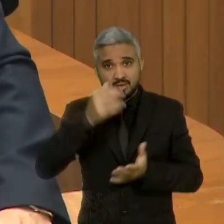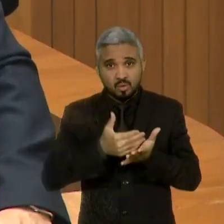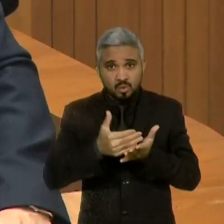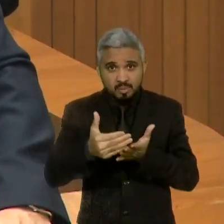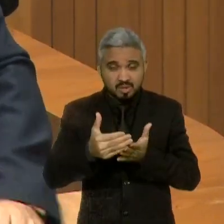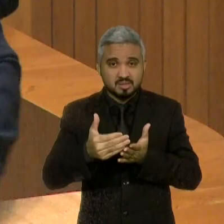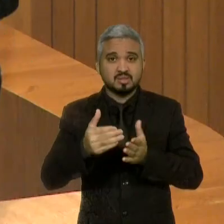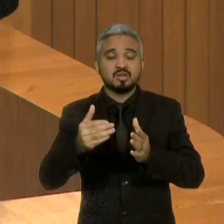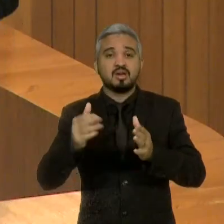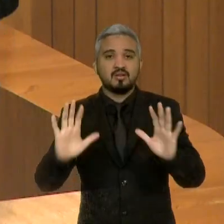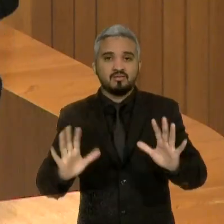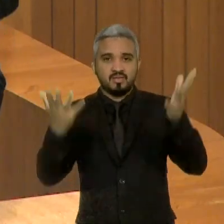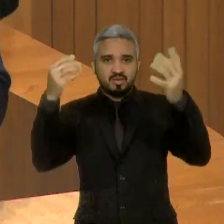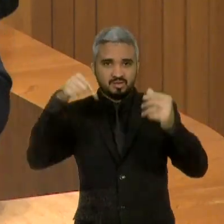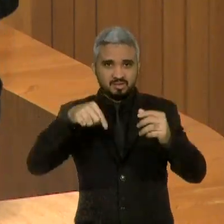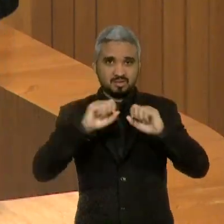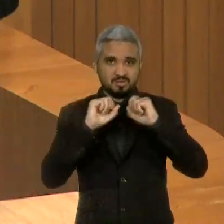e que venham as festanças. Muito obrigado.